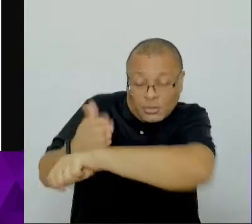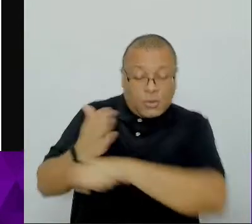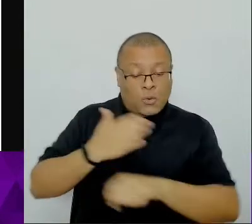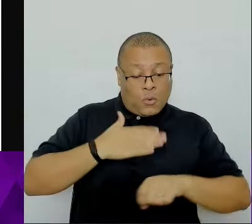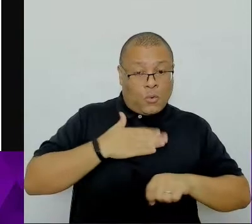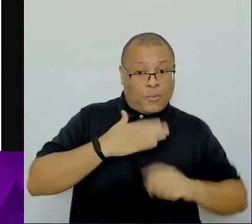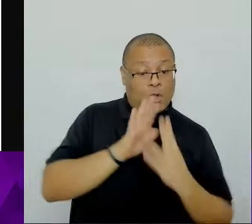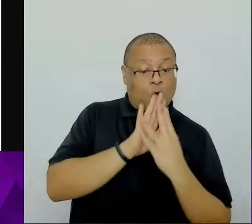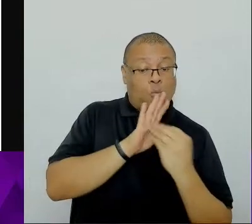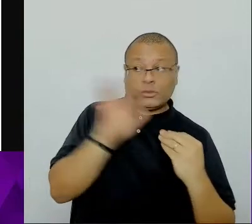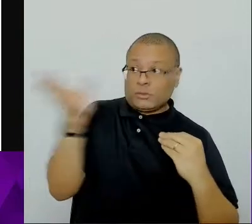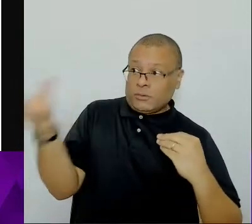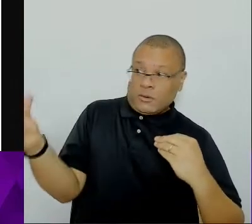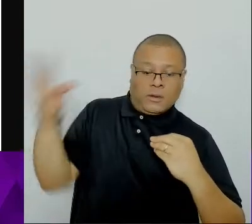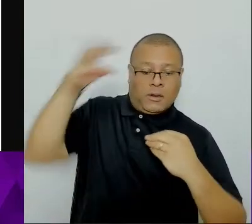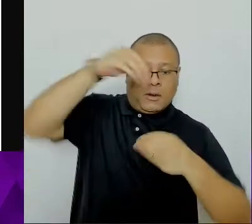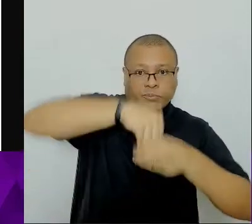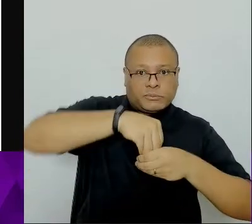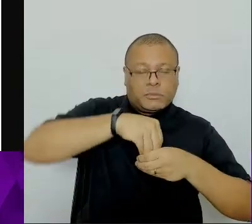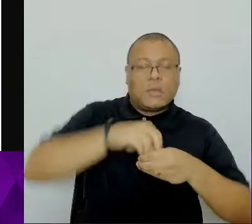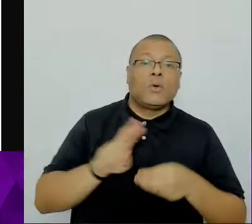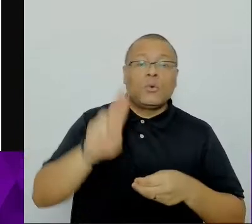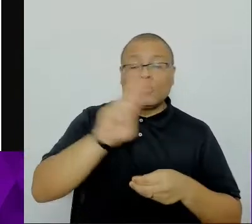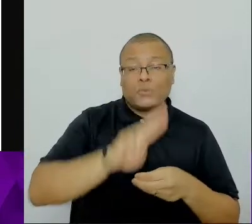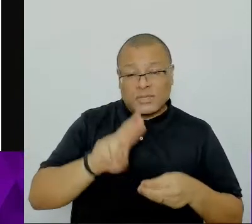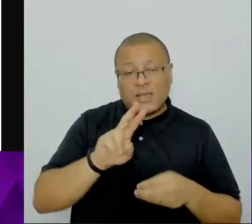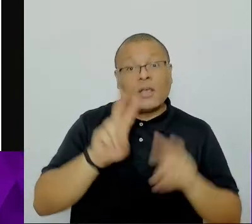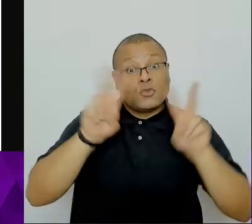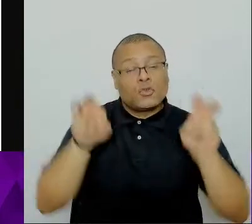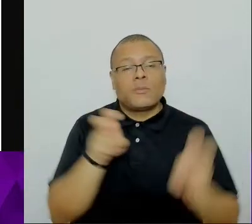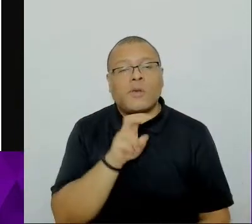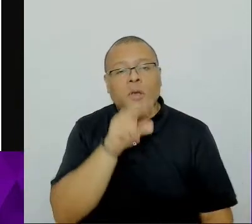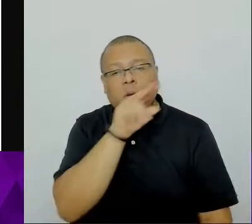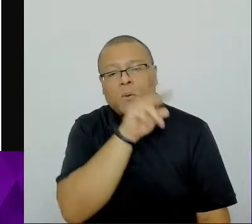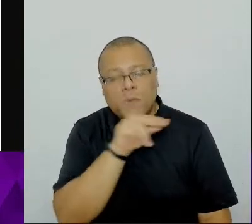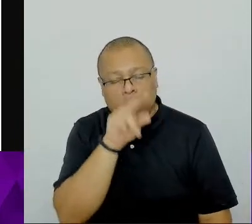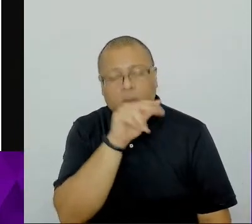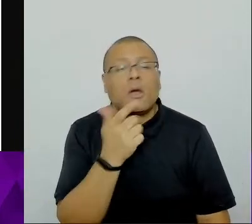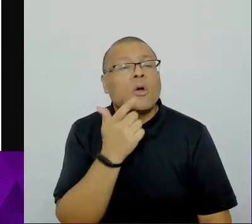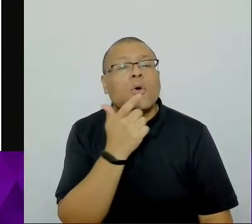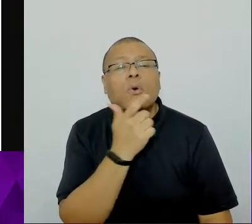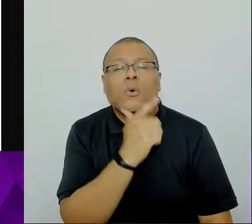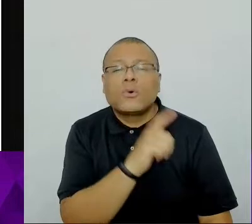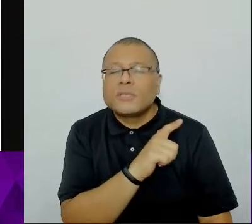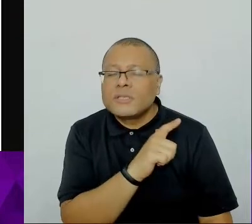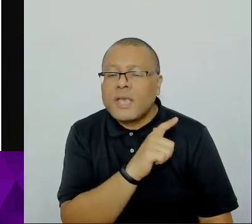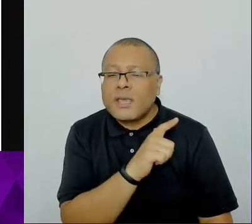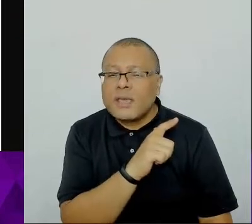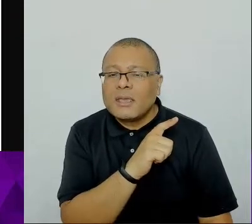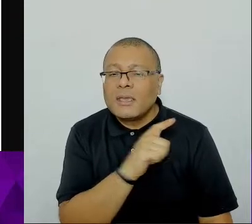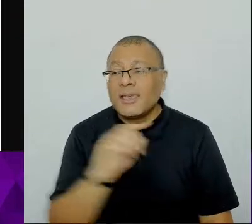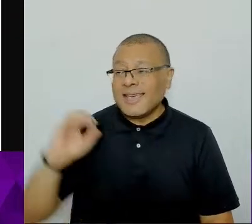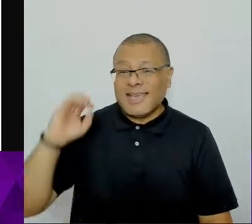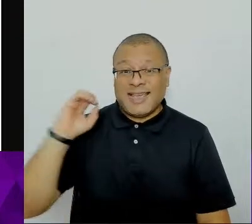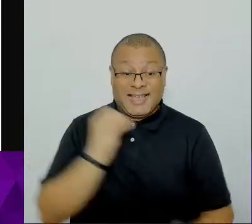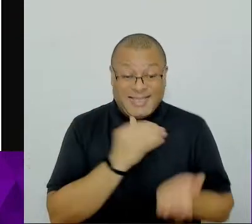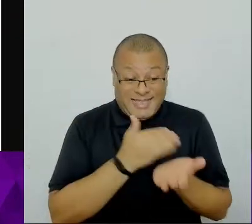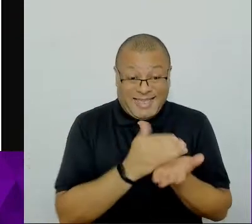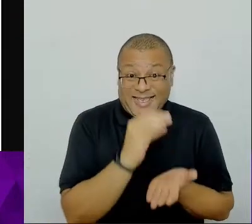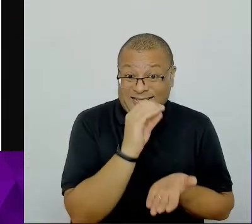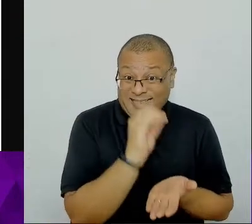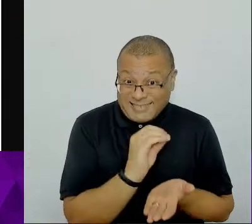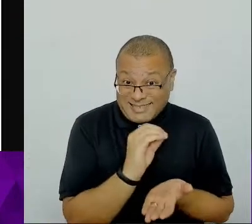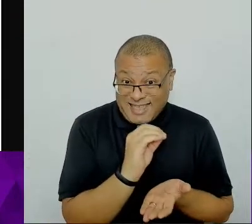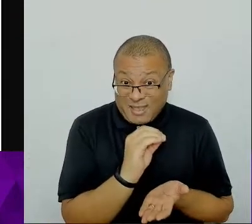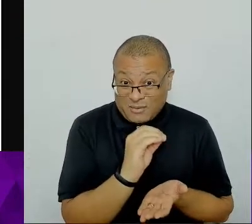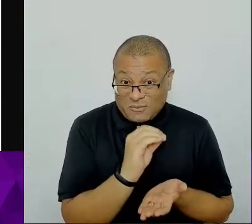e em cima desse modelo de reconhecimento de fala, a gente consegue partir, ao invés da